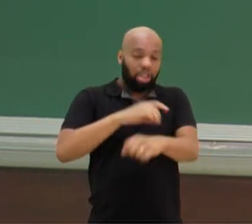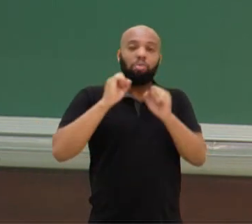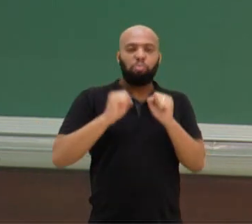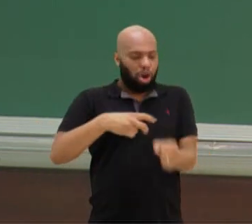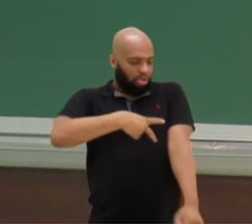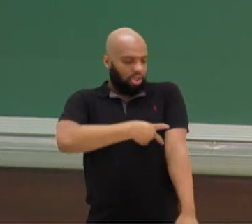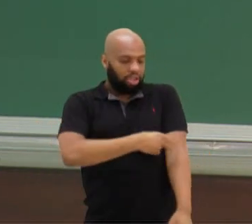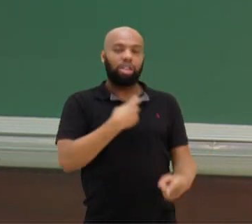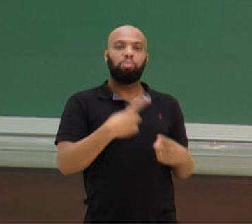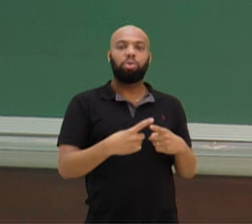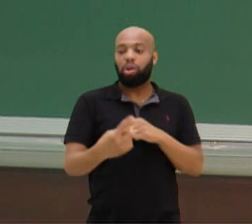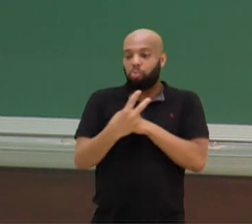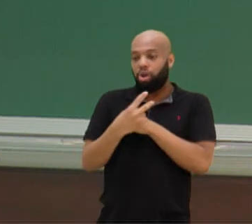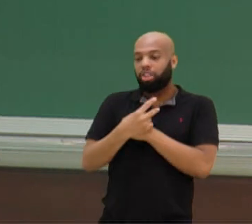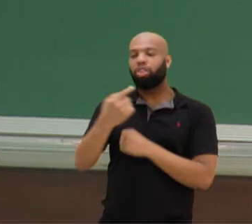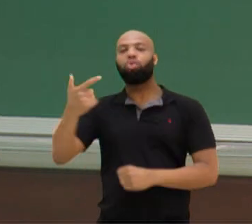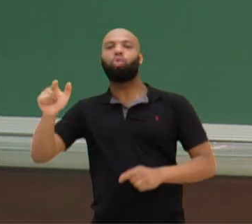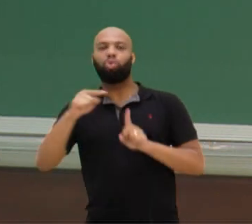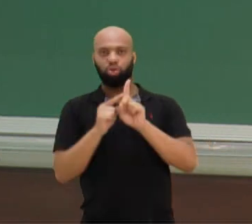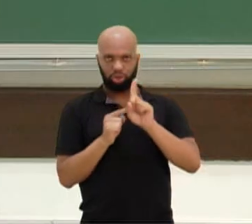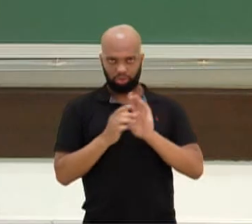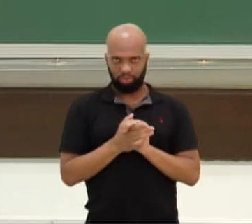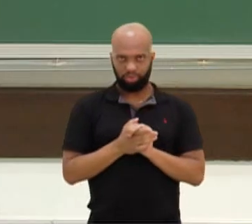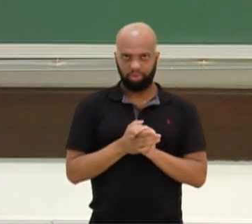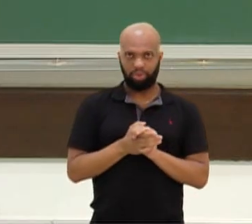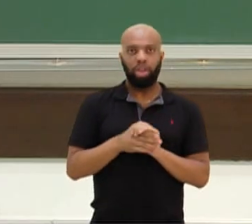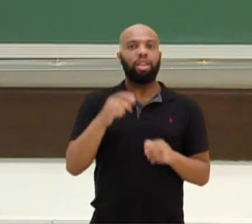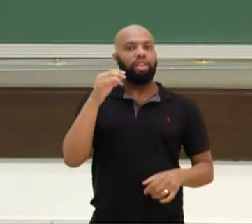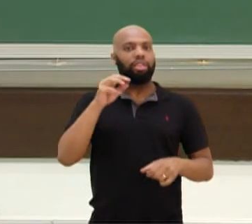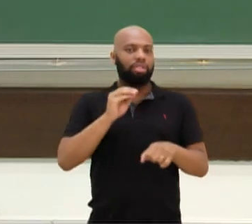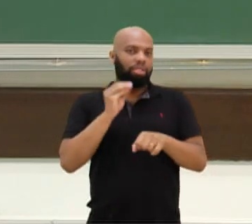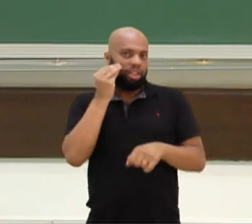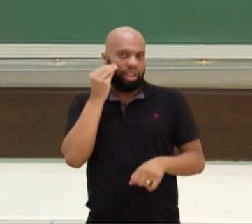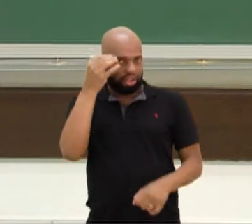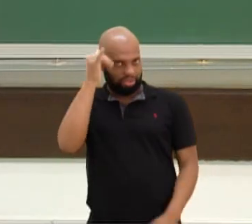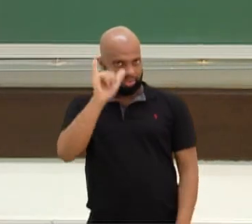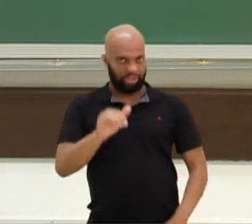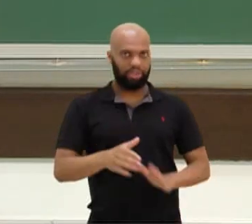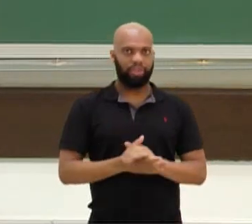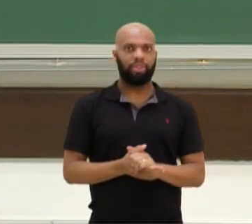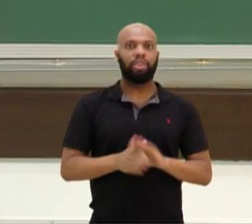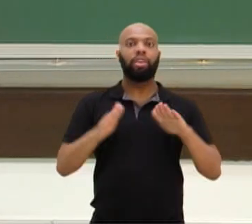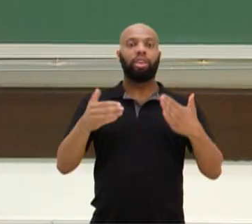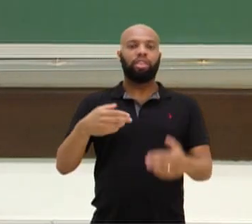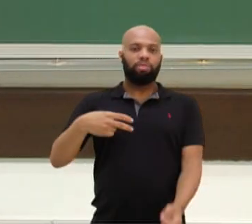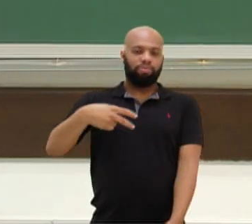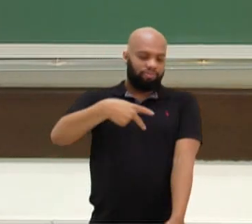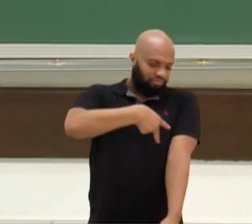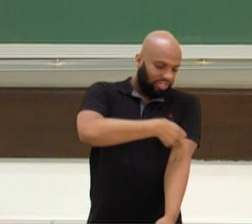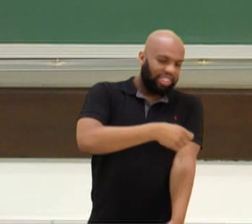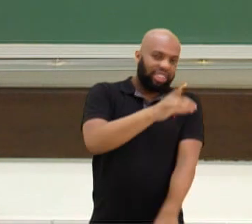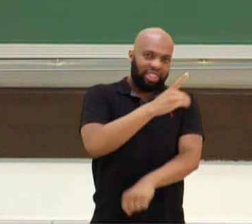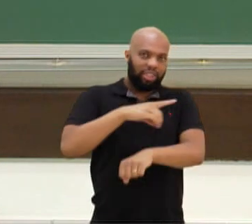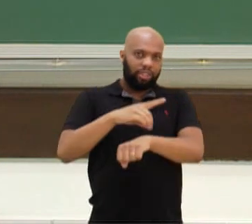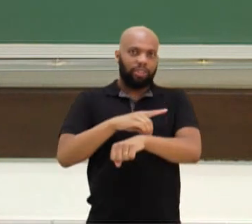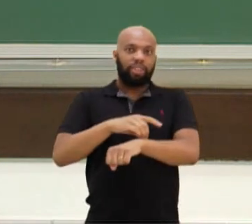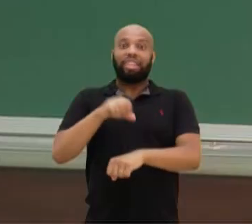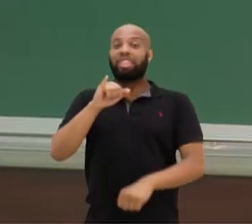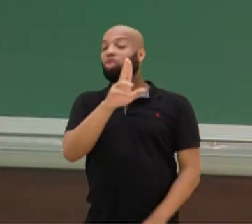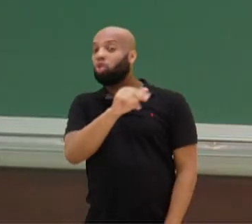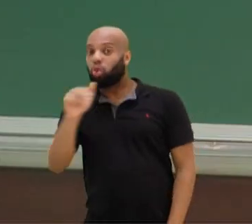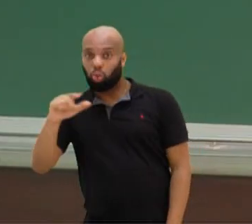uma vez, você se protege de alguns outros sorotipos, para tentar evitar, tá? Então, vacina da dengue, não tomem se você nunca teve